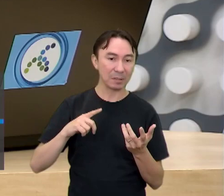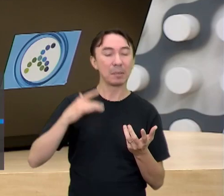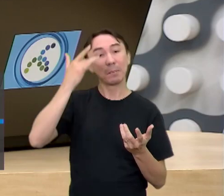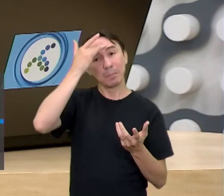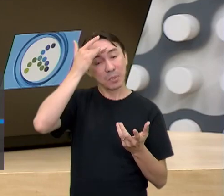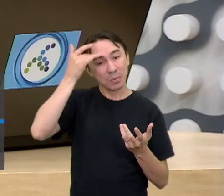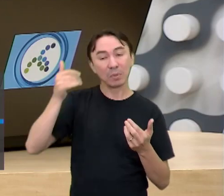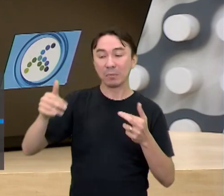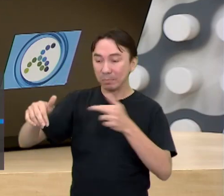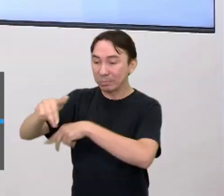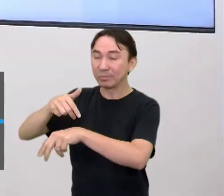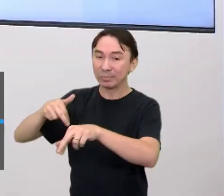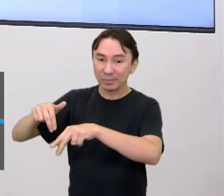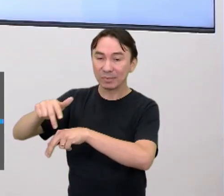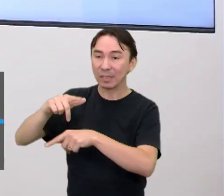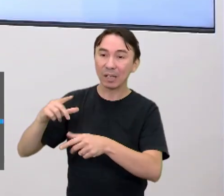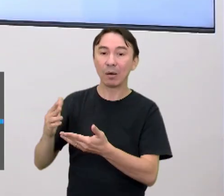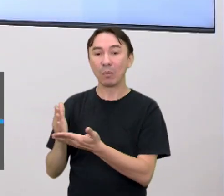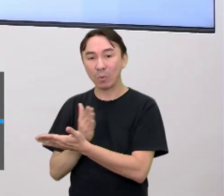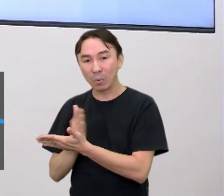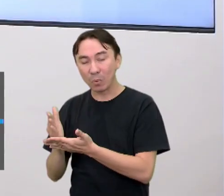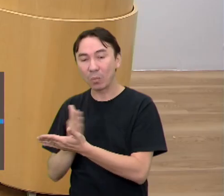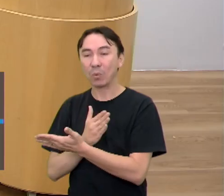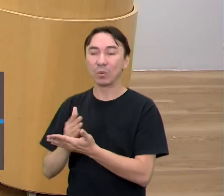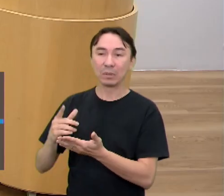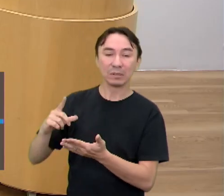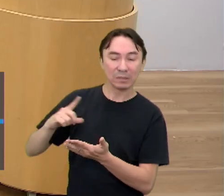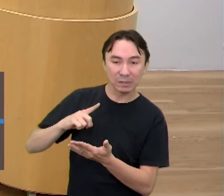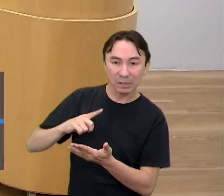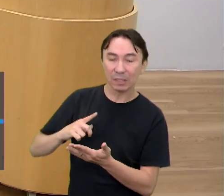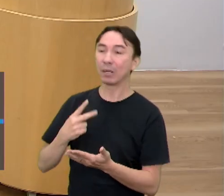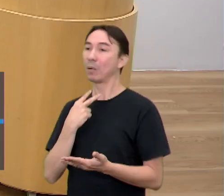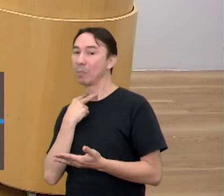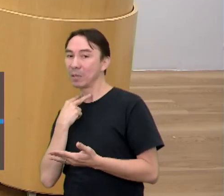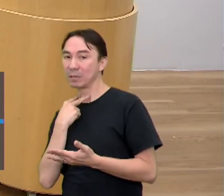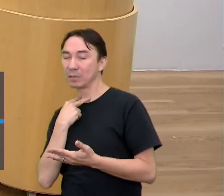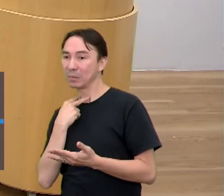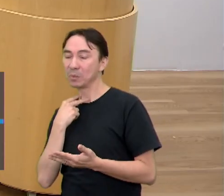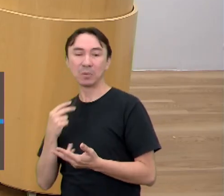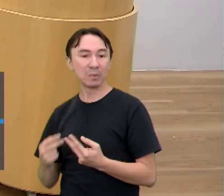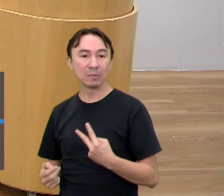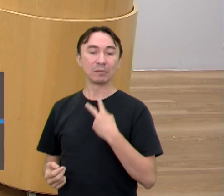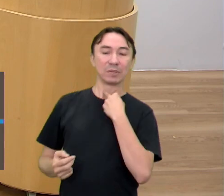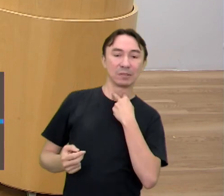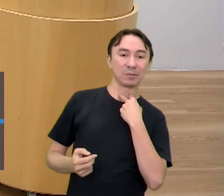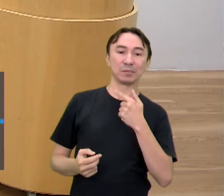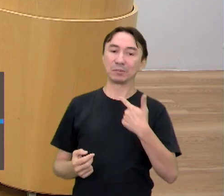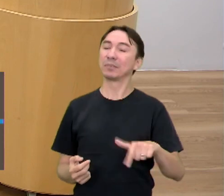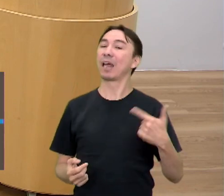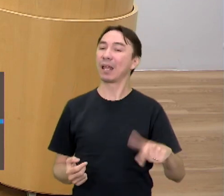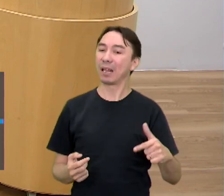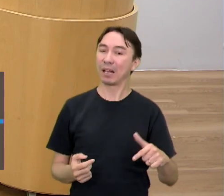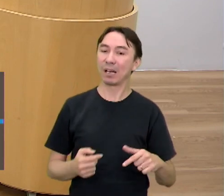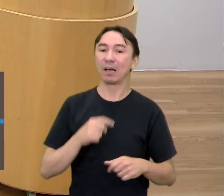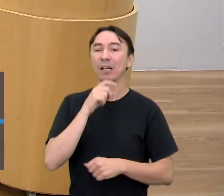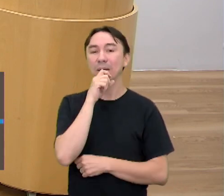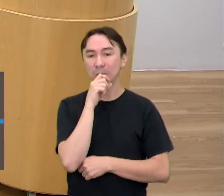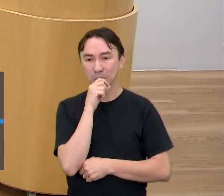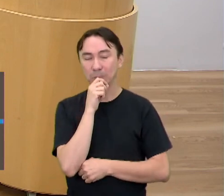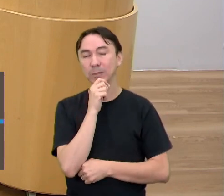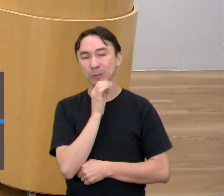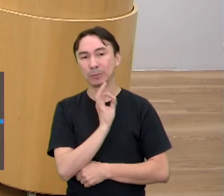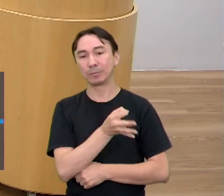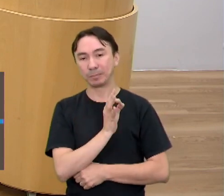população que tem emprego e que não tem emprego, ou ocupação, ou que é desocupado, é isso? Exatamente, tá? Então o que acontece?